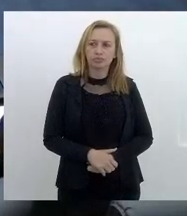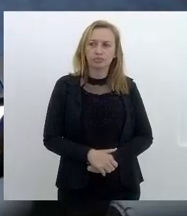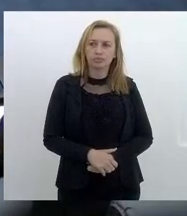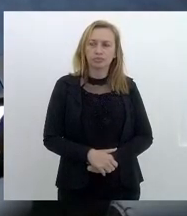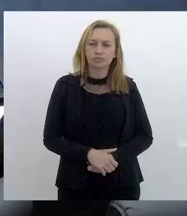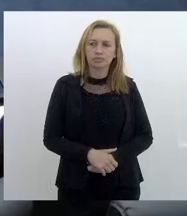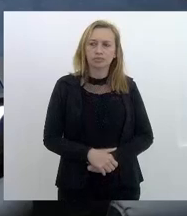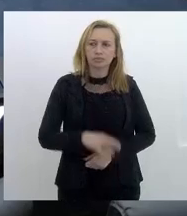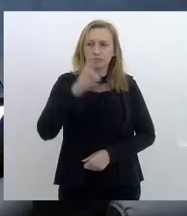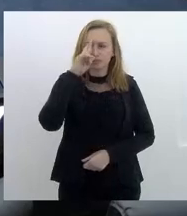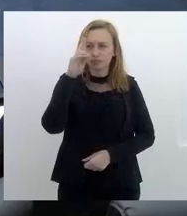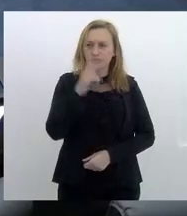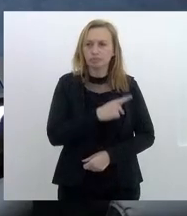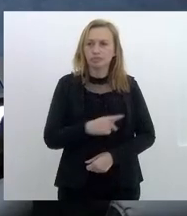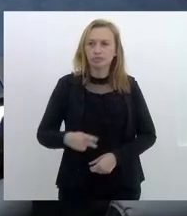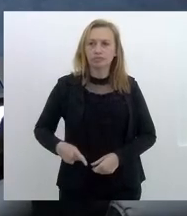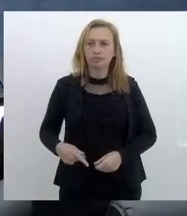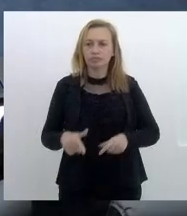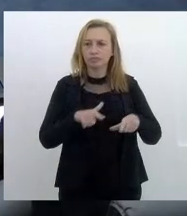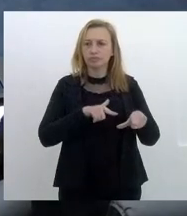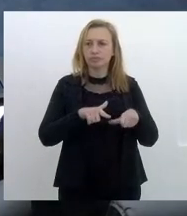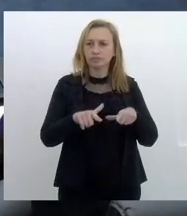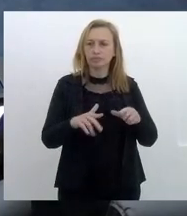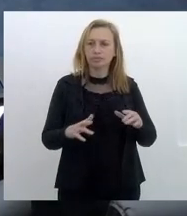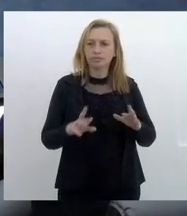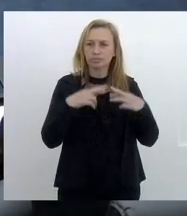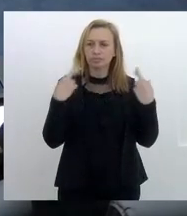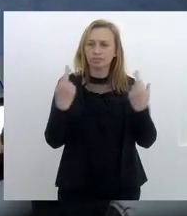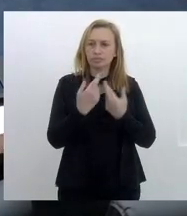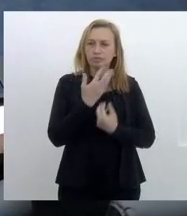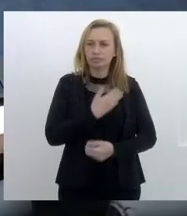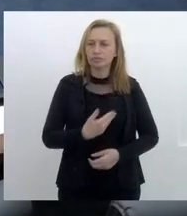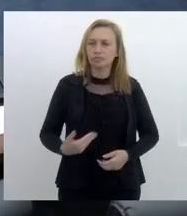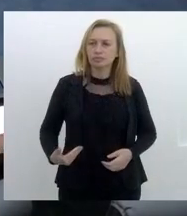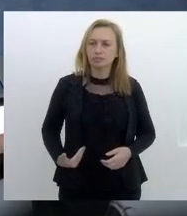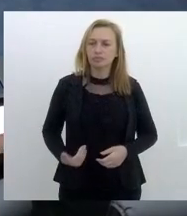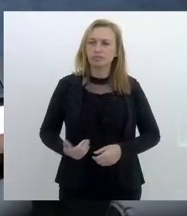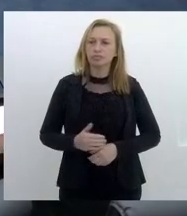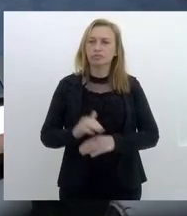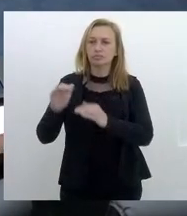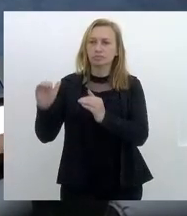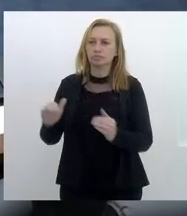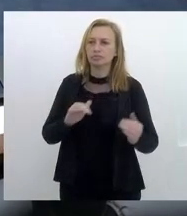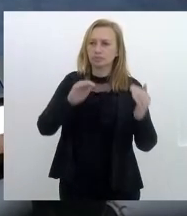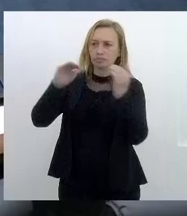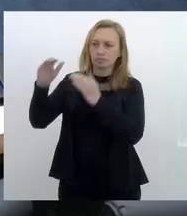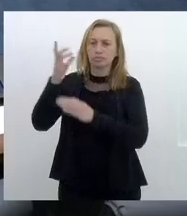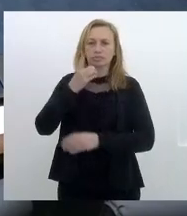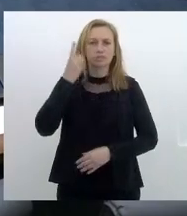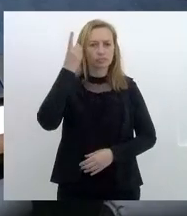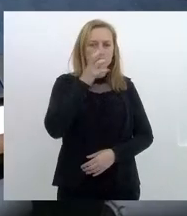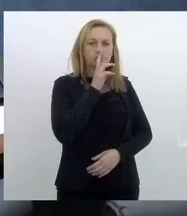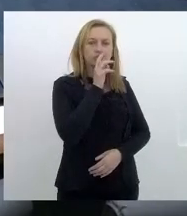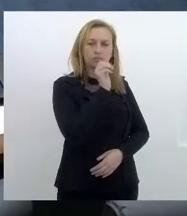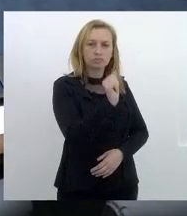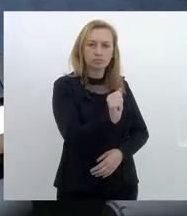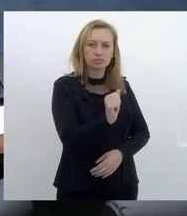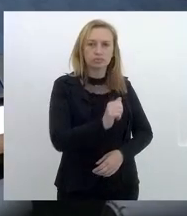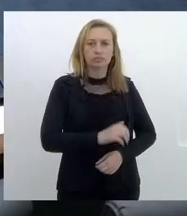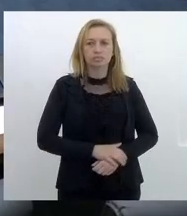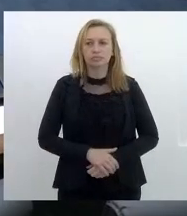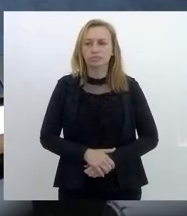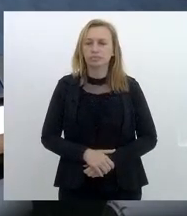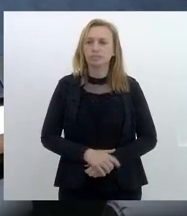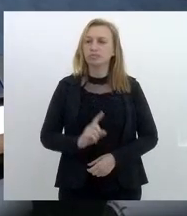E se o presidente dos trabalhos desta audiência pública não abre Deputado Rodrigo Amorim